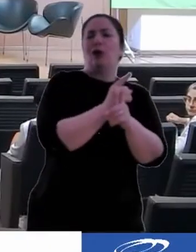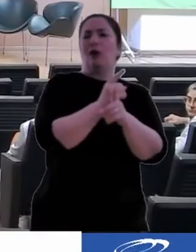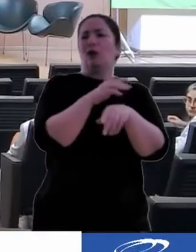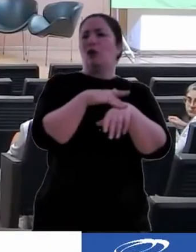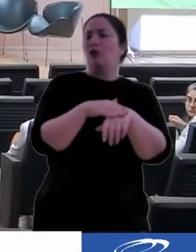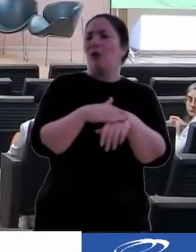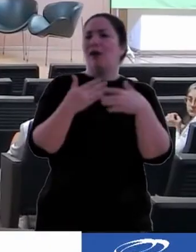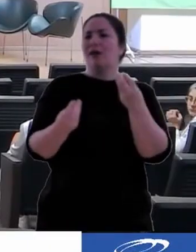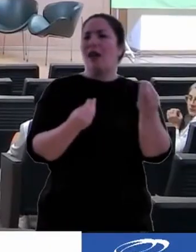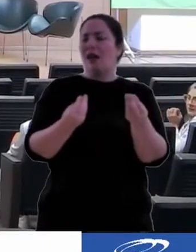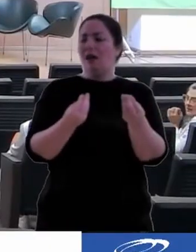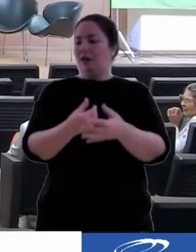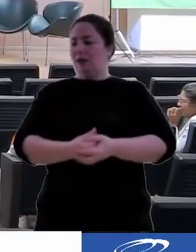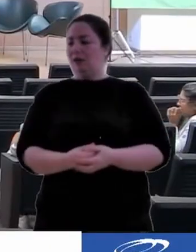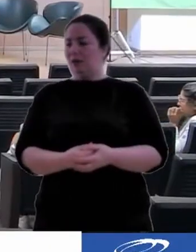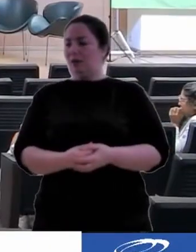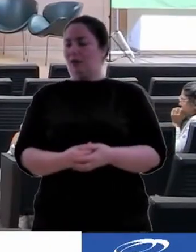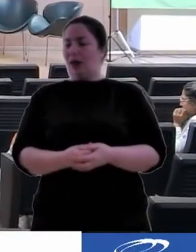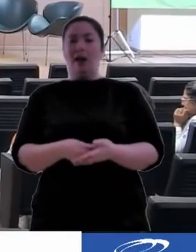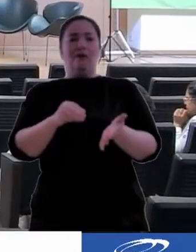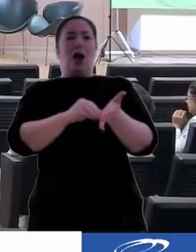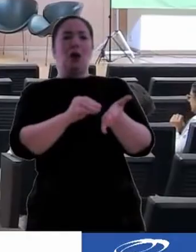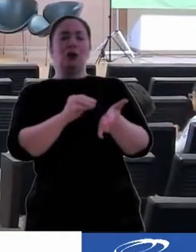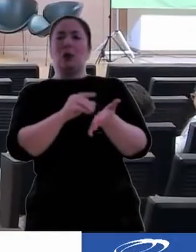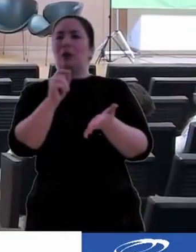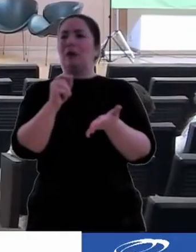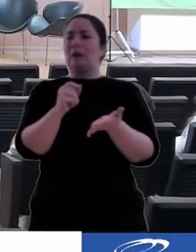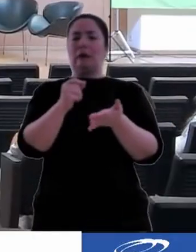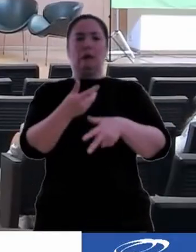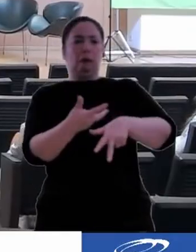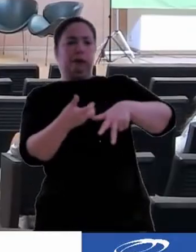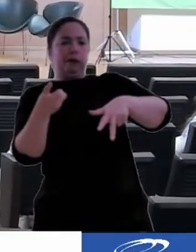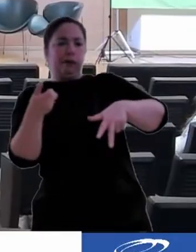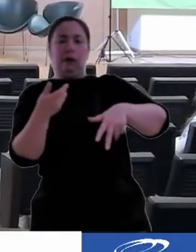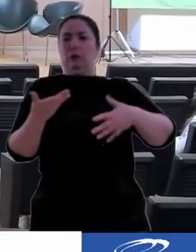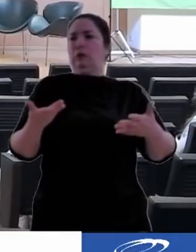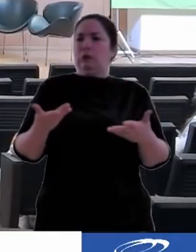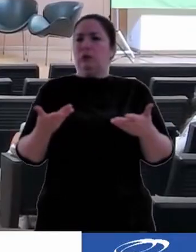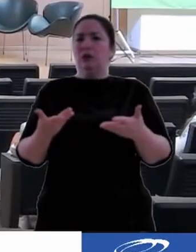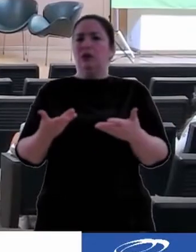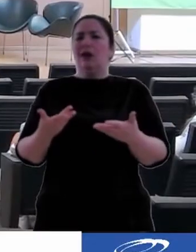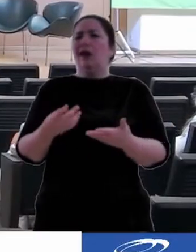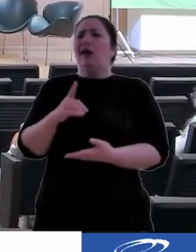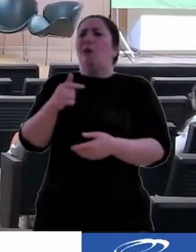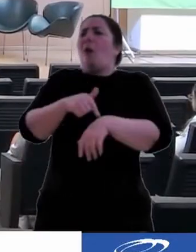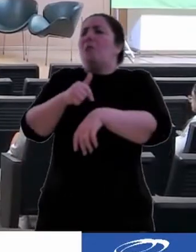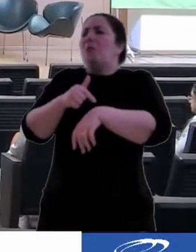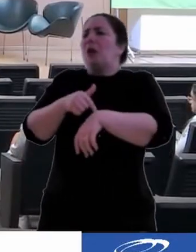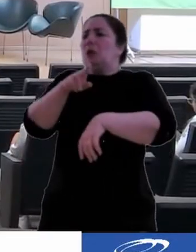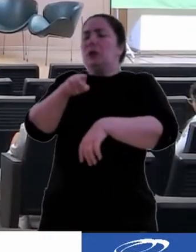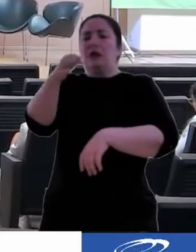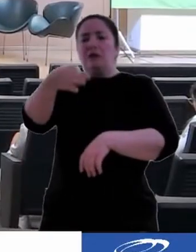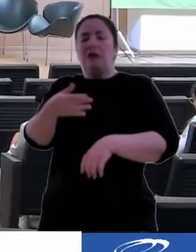rápida? É enquanto a cultura não fica pronta? Quando que a gente usa na prática? A gente escolhe fazer esses